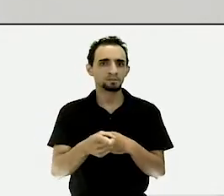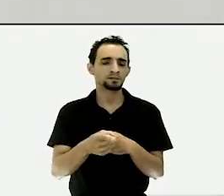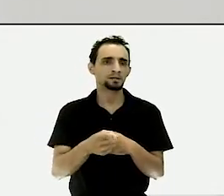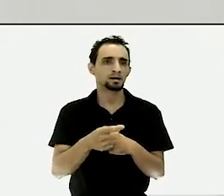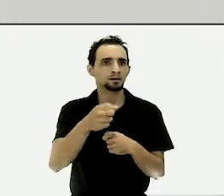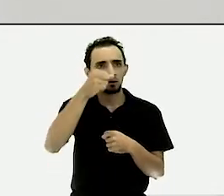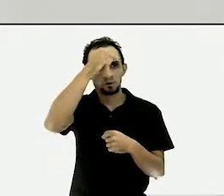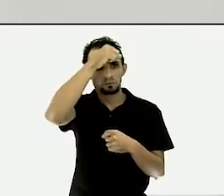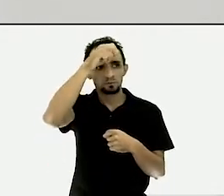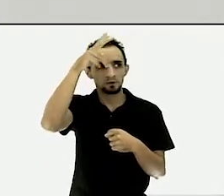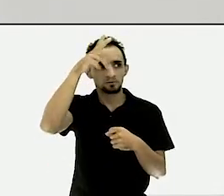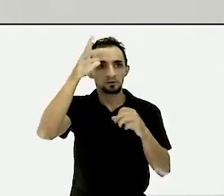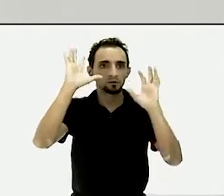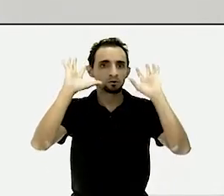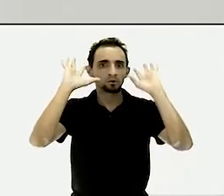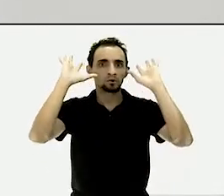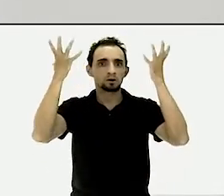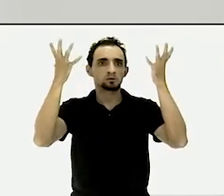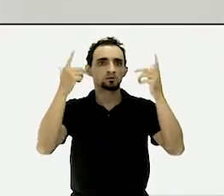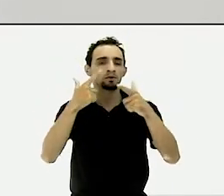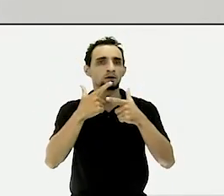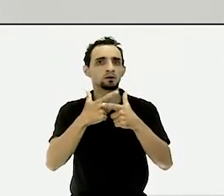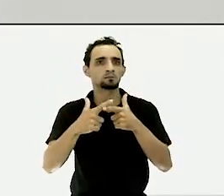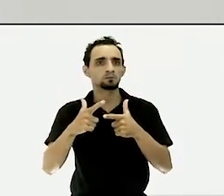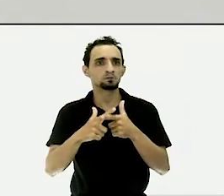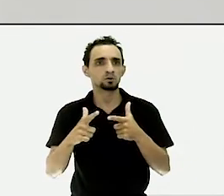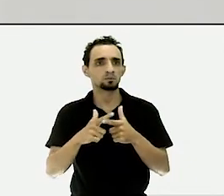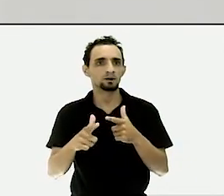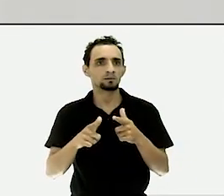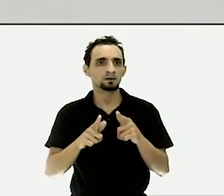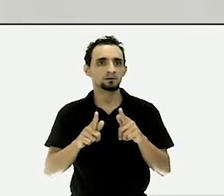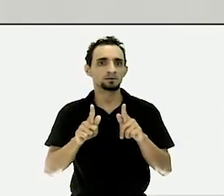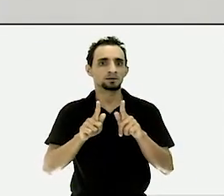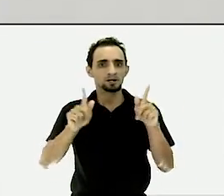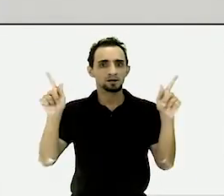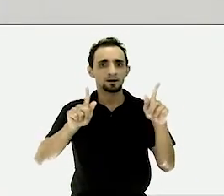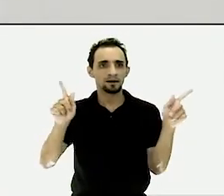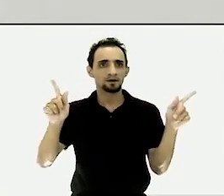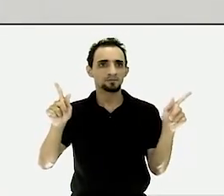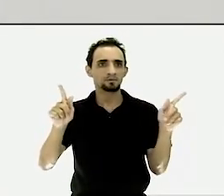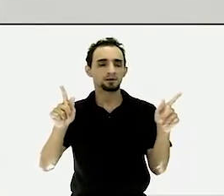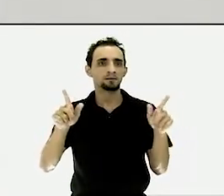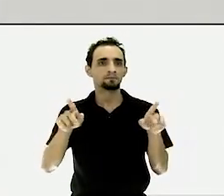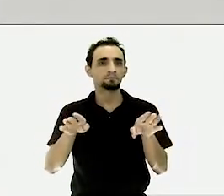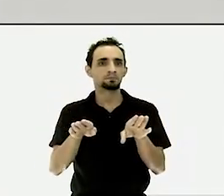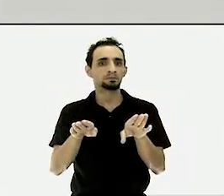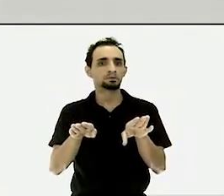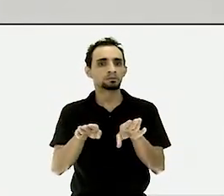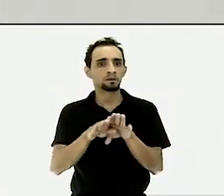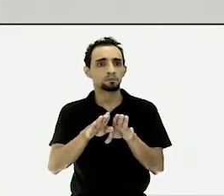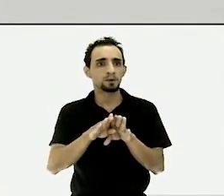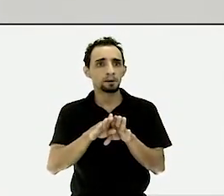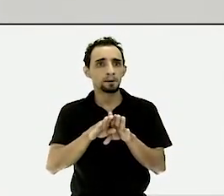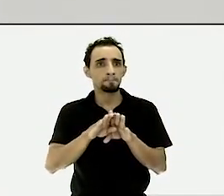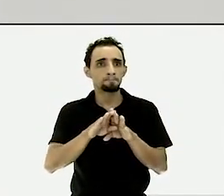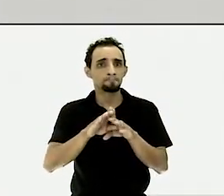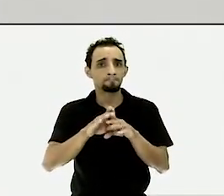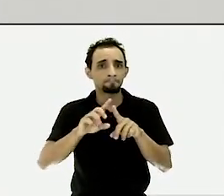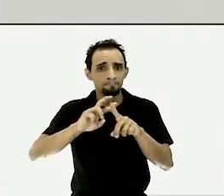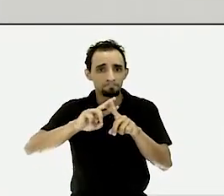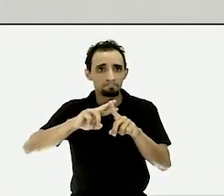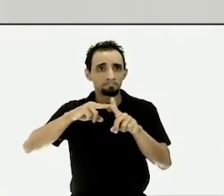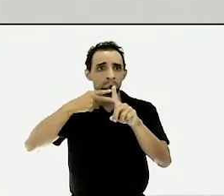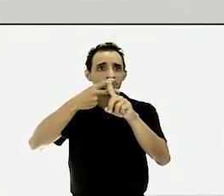nos trazer mais facilidade. E nós temos mais novidades, né, Lauro, que nós trouxemos de Brasília. Só não posso contar, porque